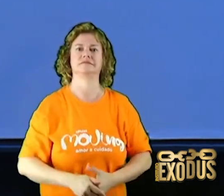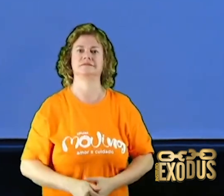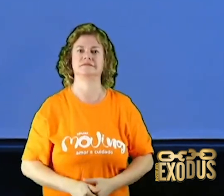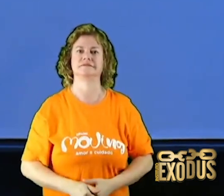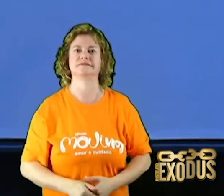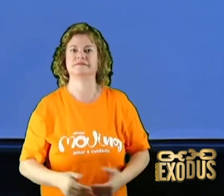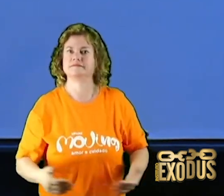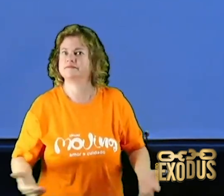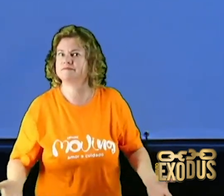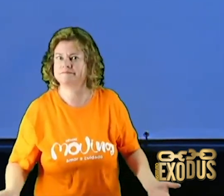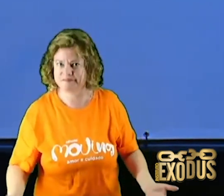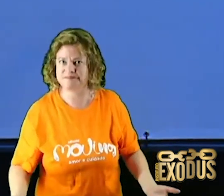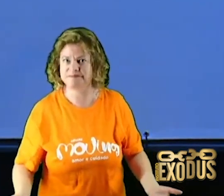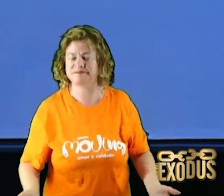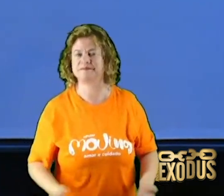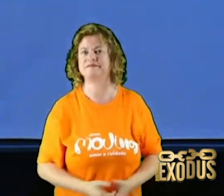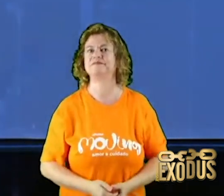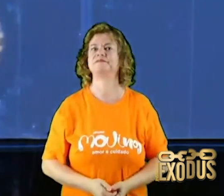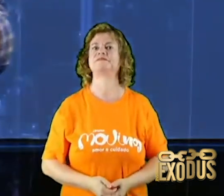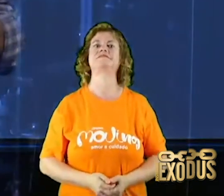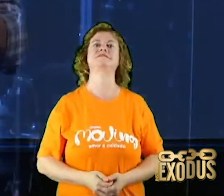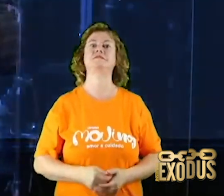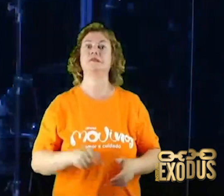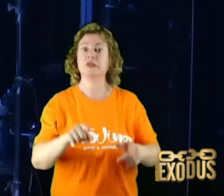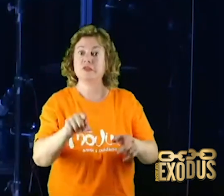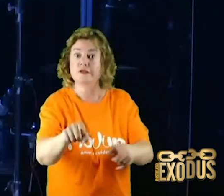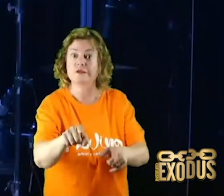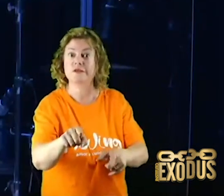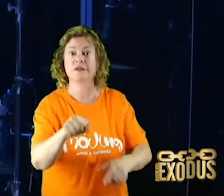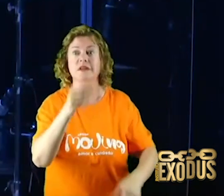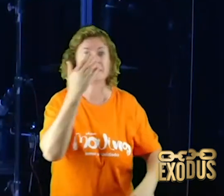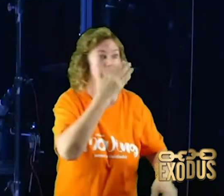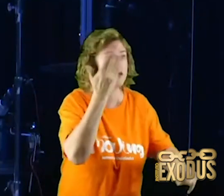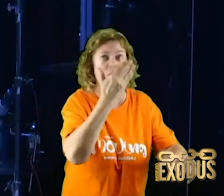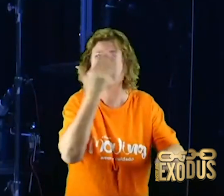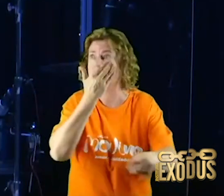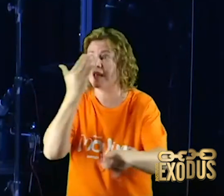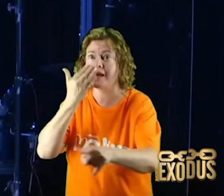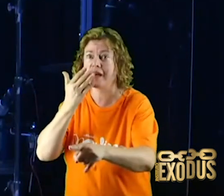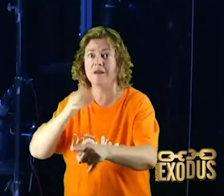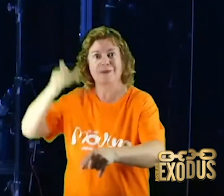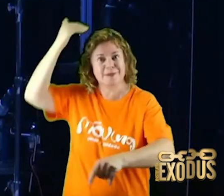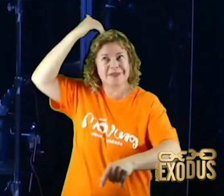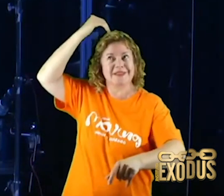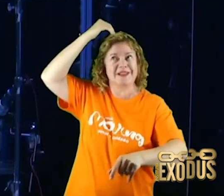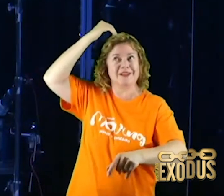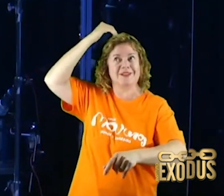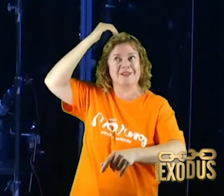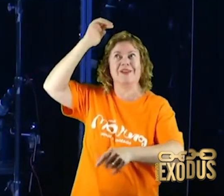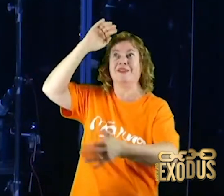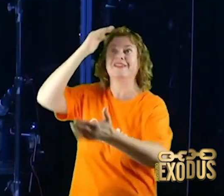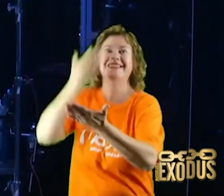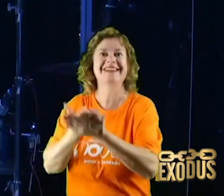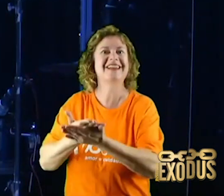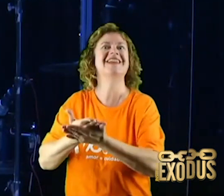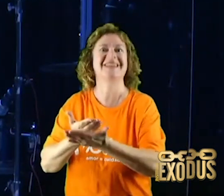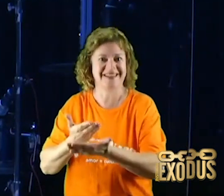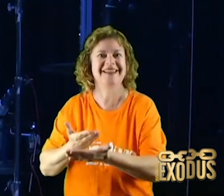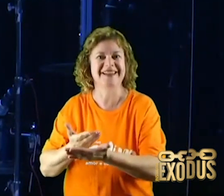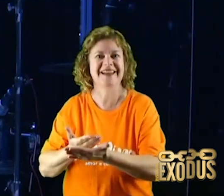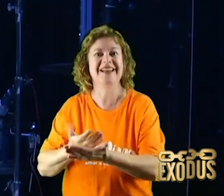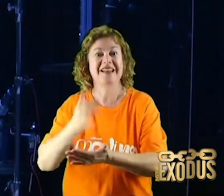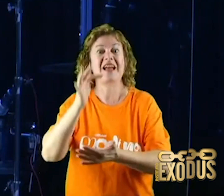Ah, pastor, eu já sei que isso não, a fé, ela é uma constatação daquilo que você não vê. Hebreus capítulo